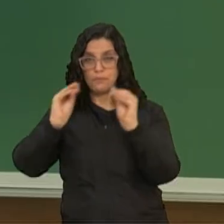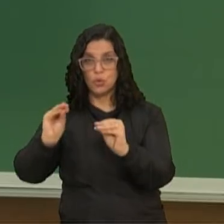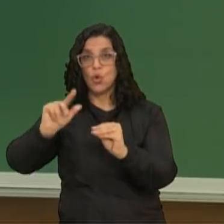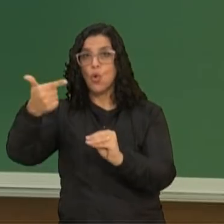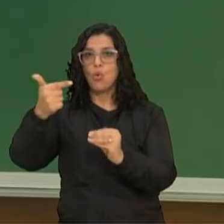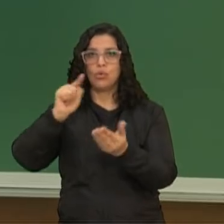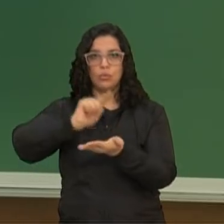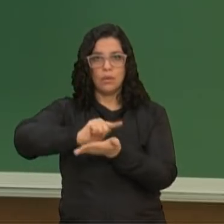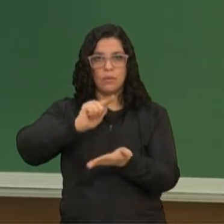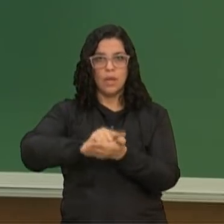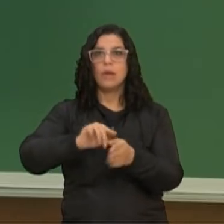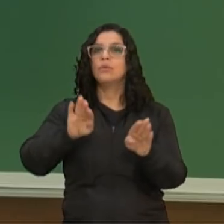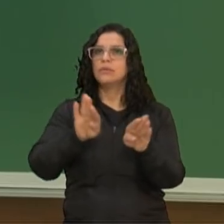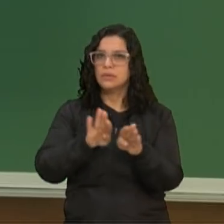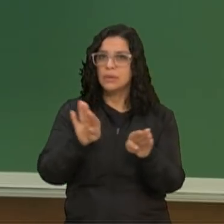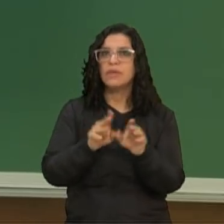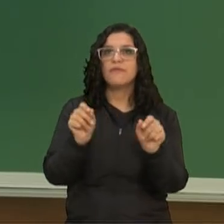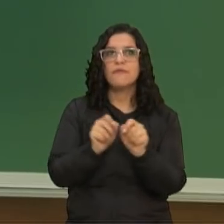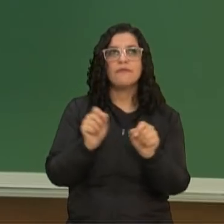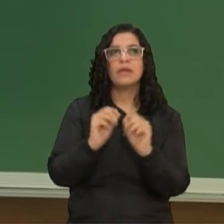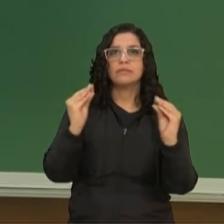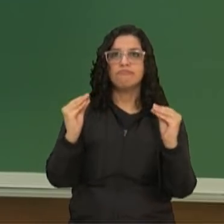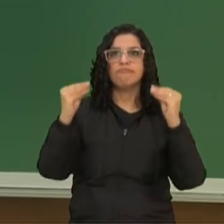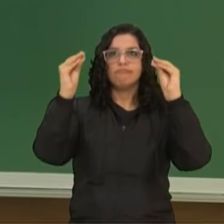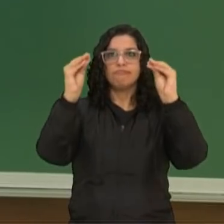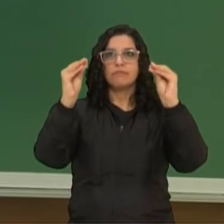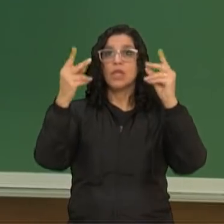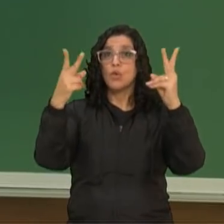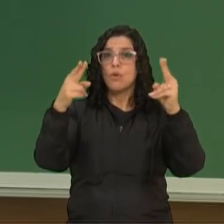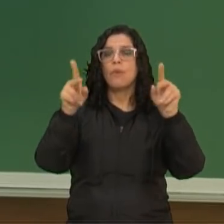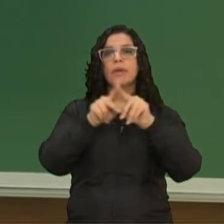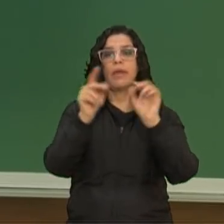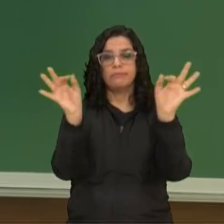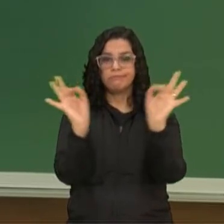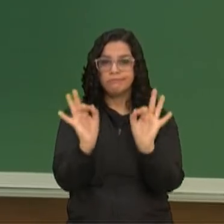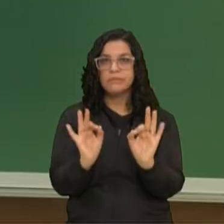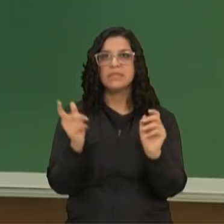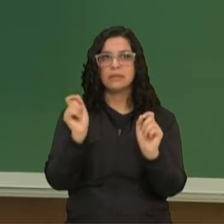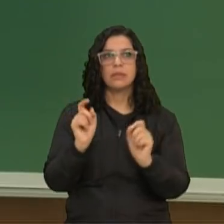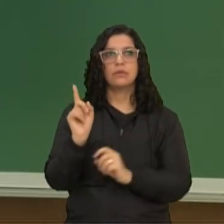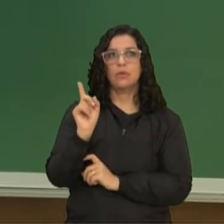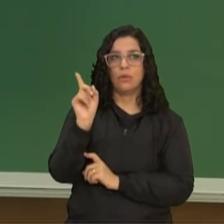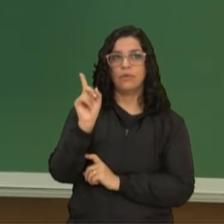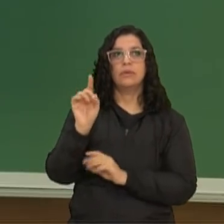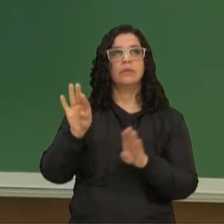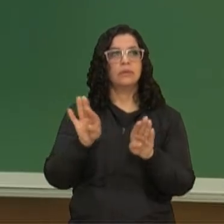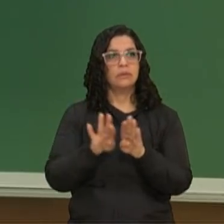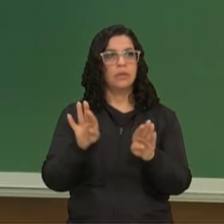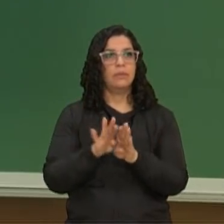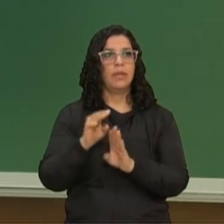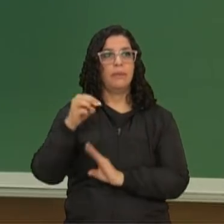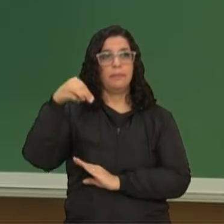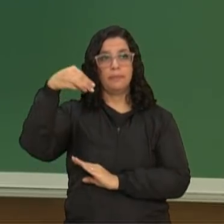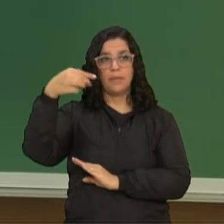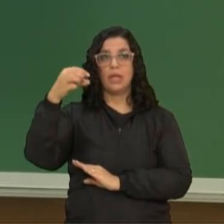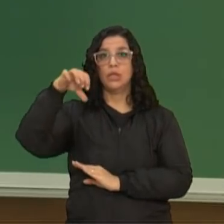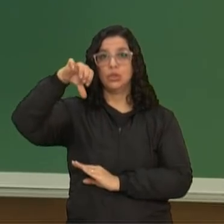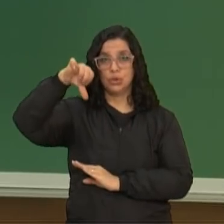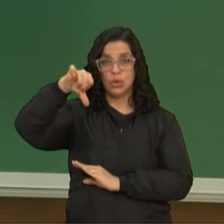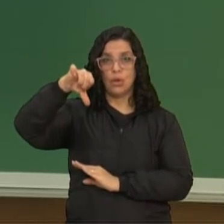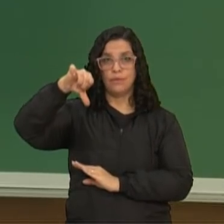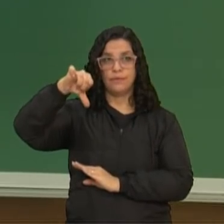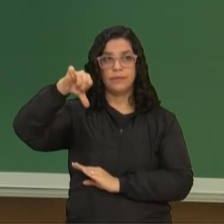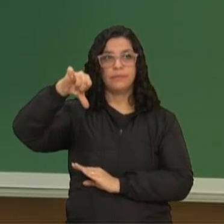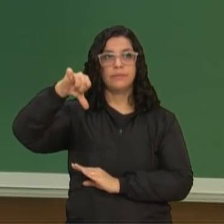mudar a coluna, coloca o valor lá em cima para você não errar novamente. Então, aqui o primeiro ao quadrado, menos 3 ao